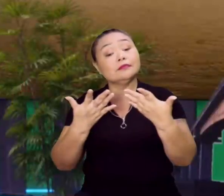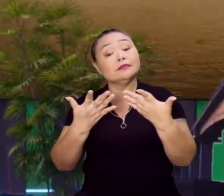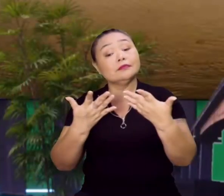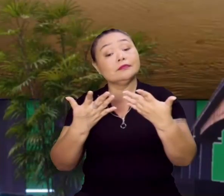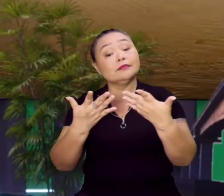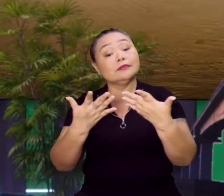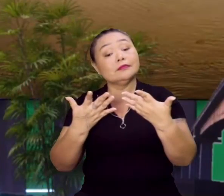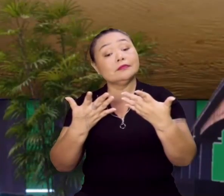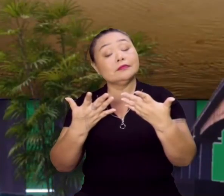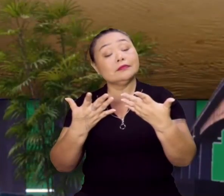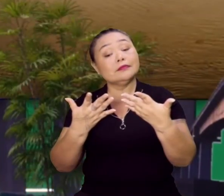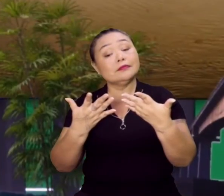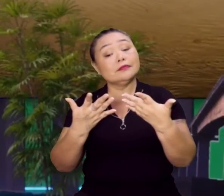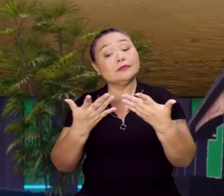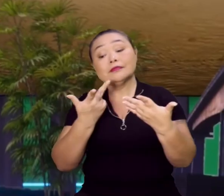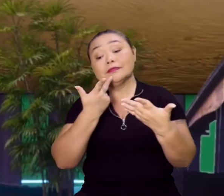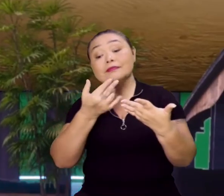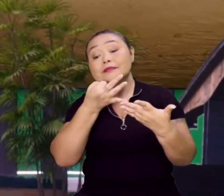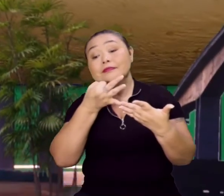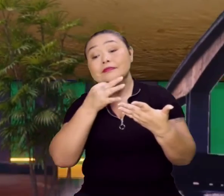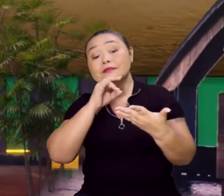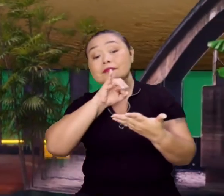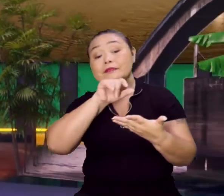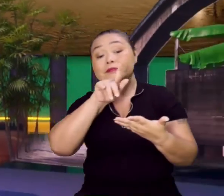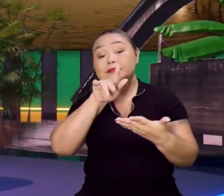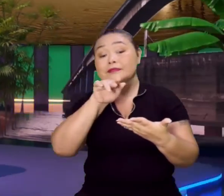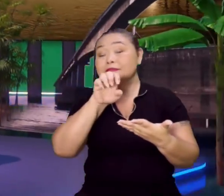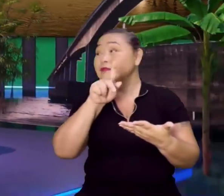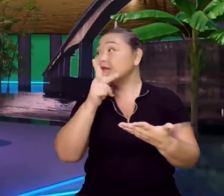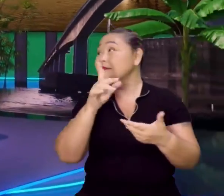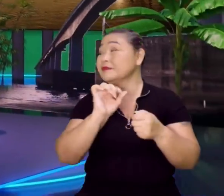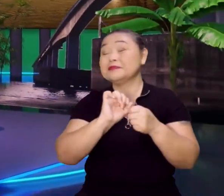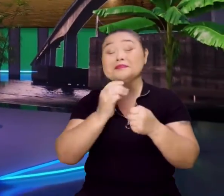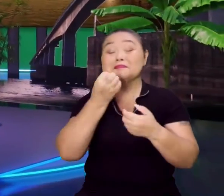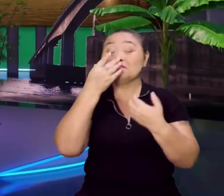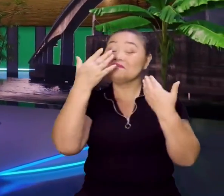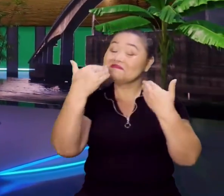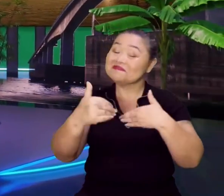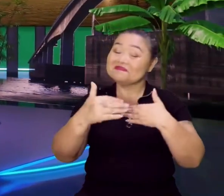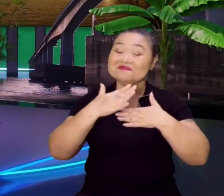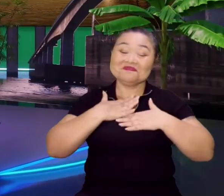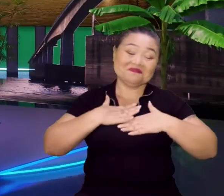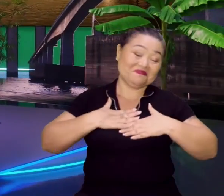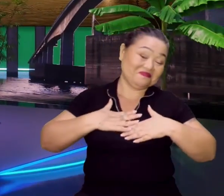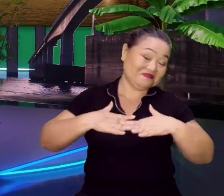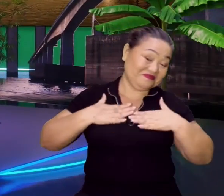Então, Jorginho, e aí, o que você fala? Vamos fazer uma prova de boa, tranquilão,